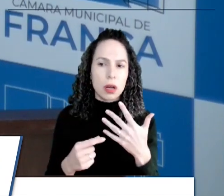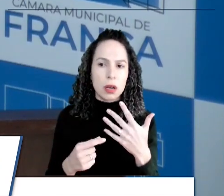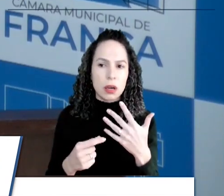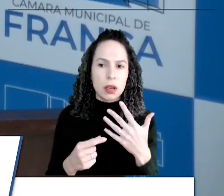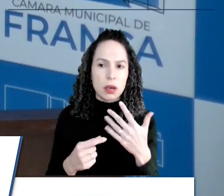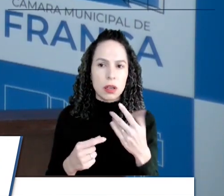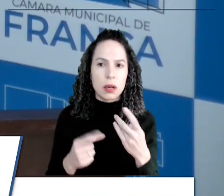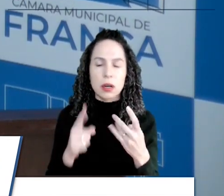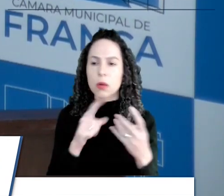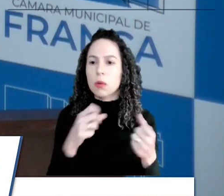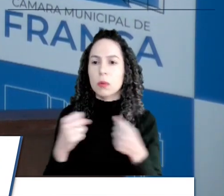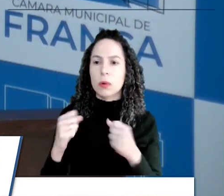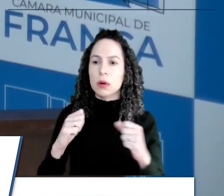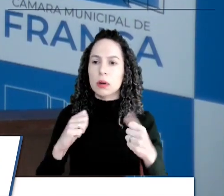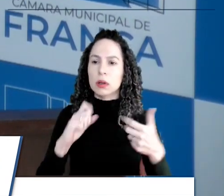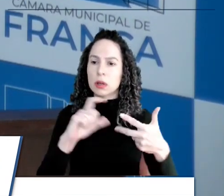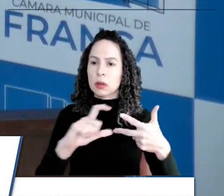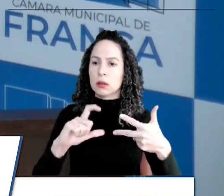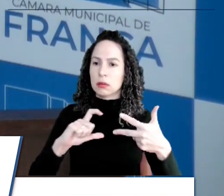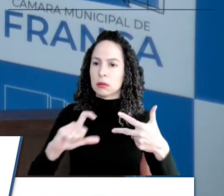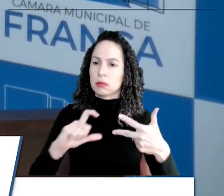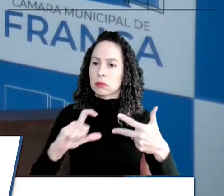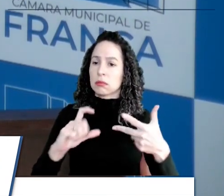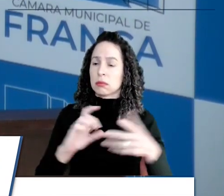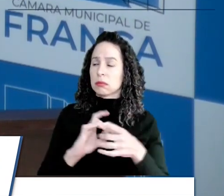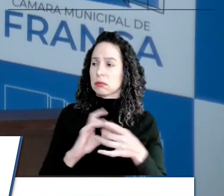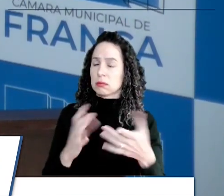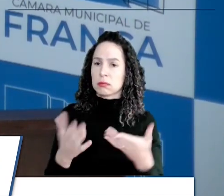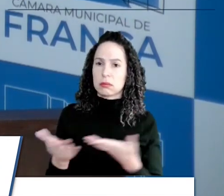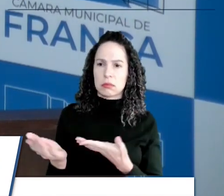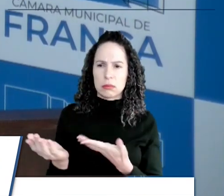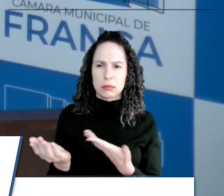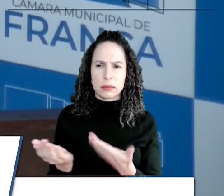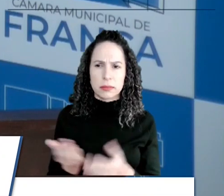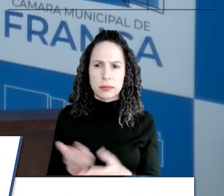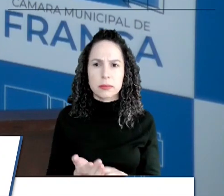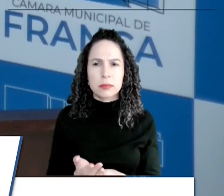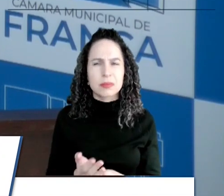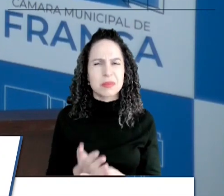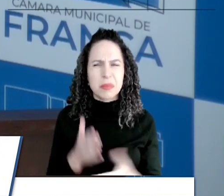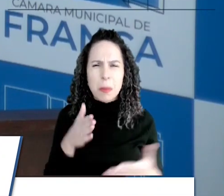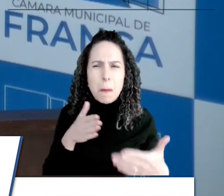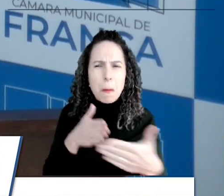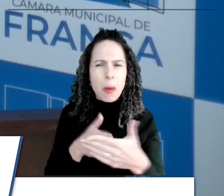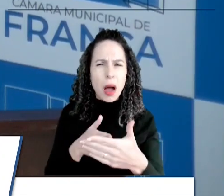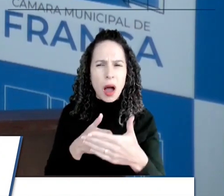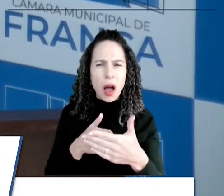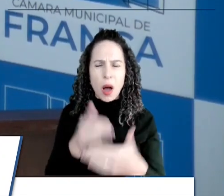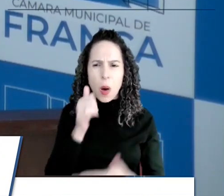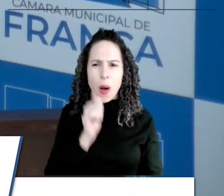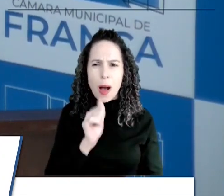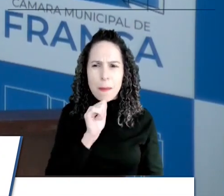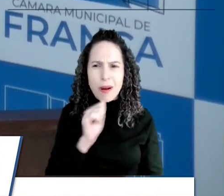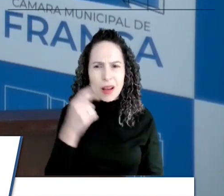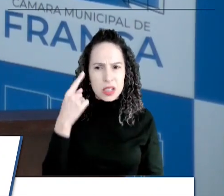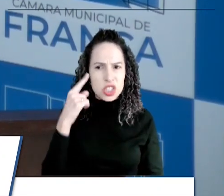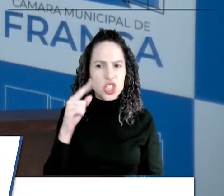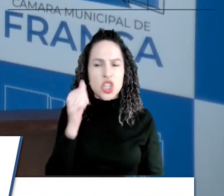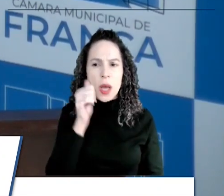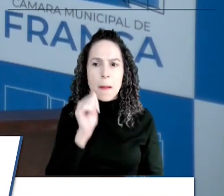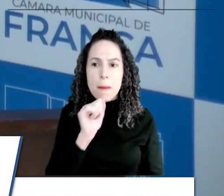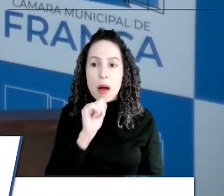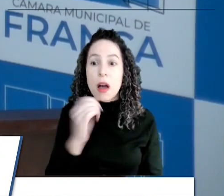tomou essa iniciativa. Barrou mães no Dia das Mães, fechou a Casa da Mulher